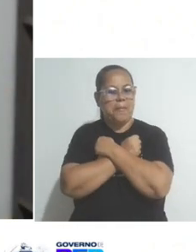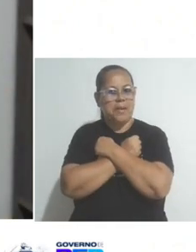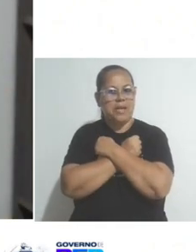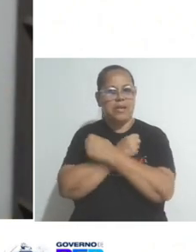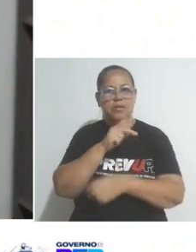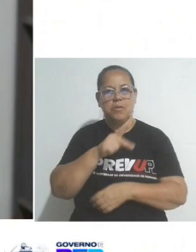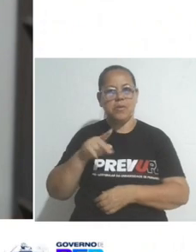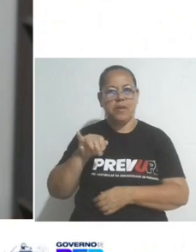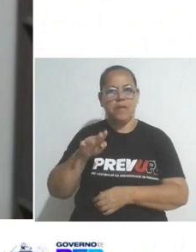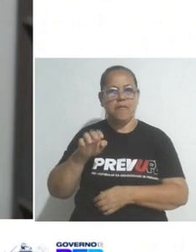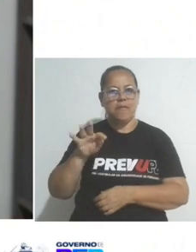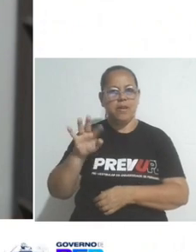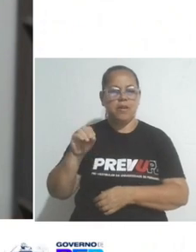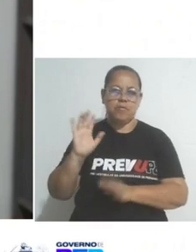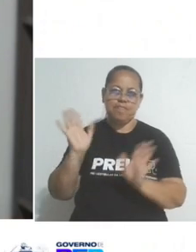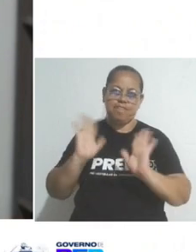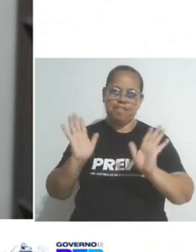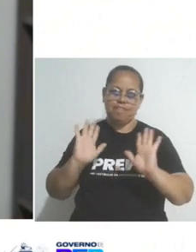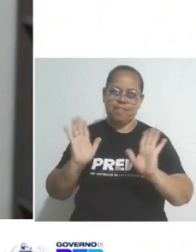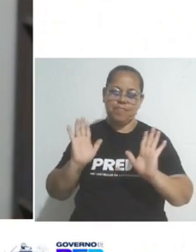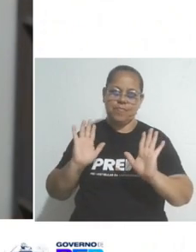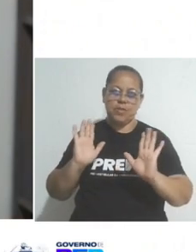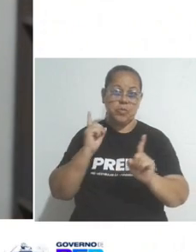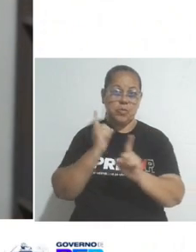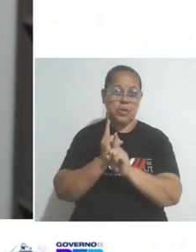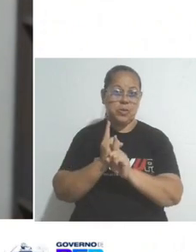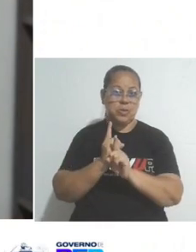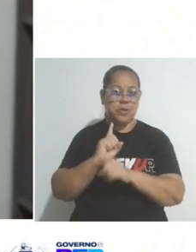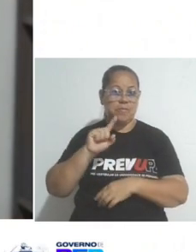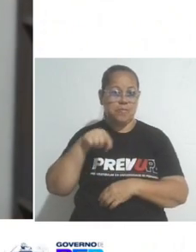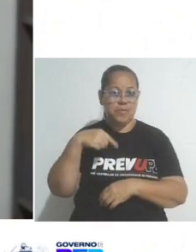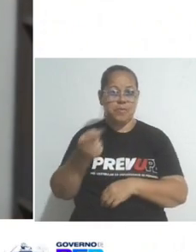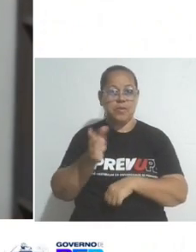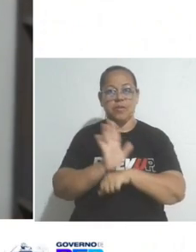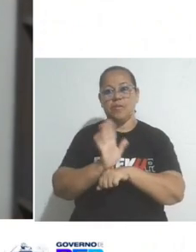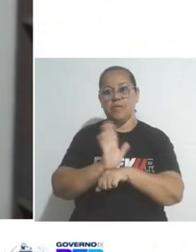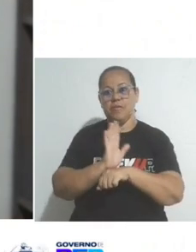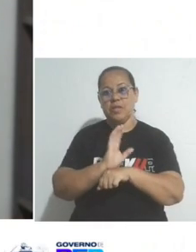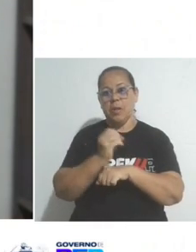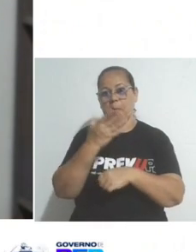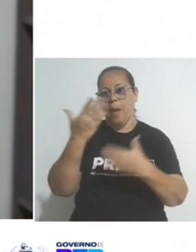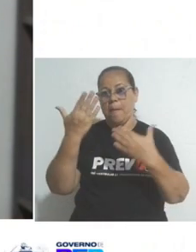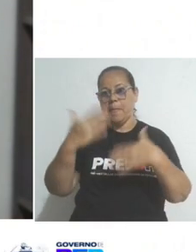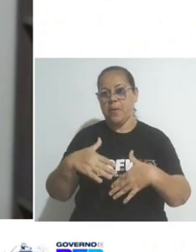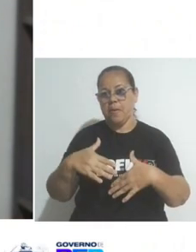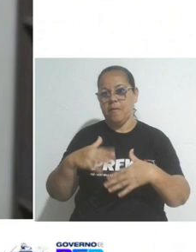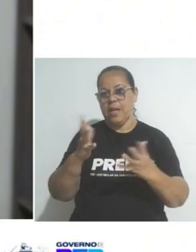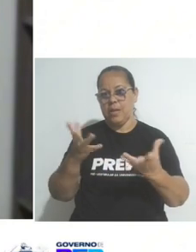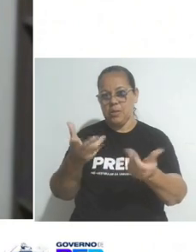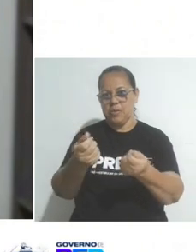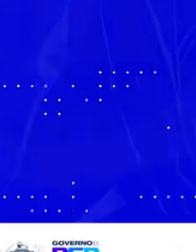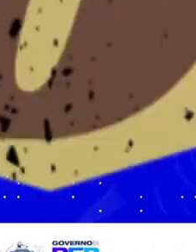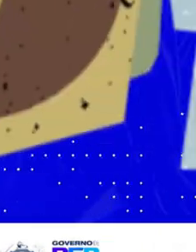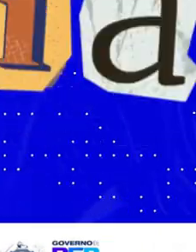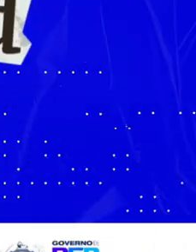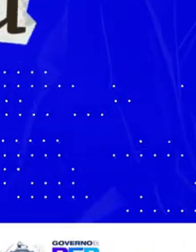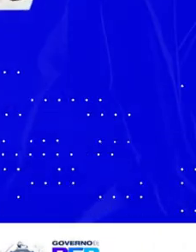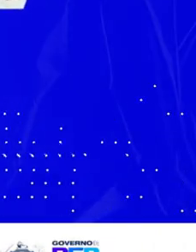sou o professor Ivelton Pereira me despeço por aqui nos encontramos nos próximos vídeos uma boa prova a todas e todos